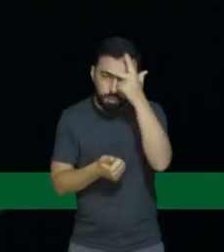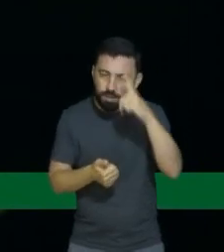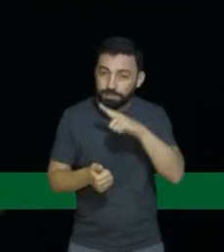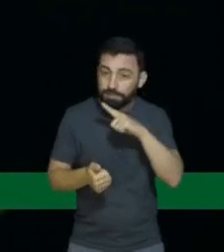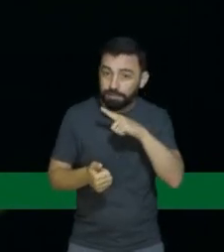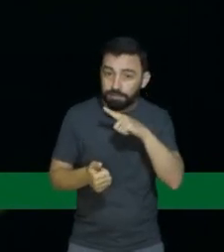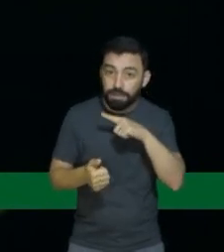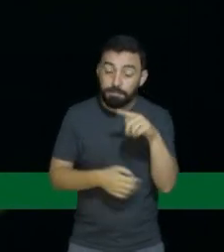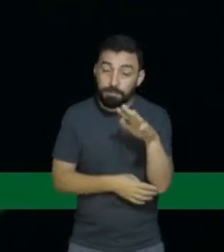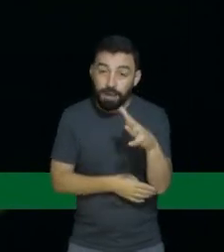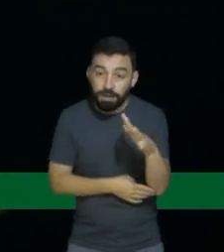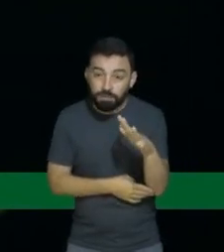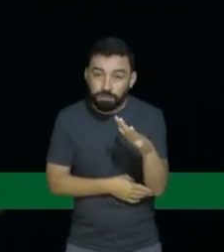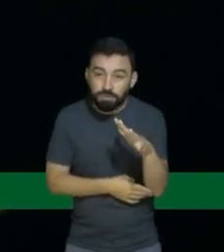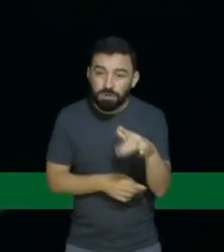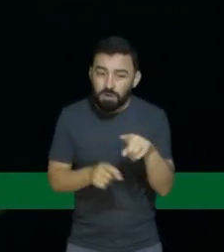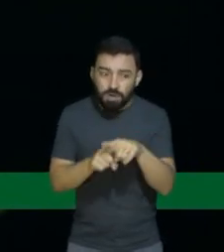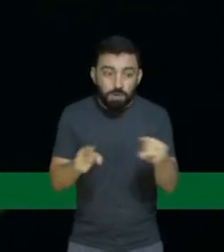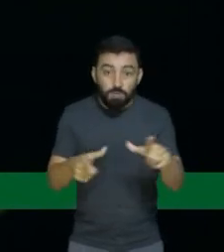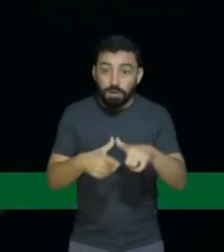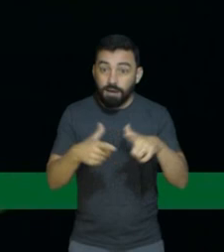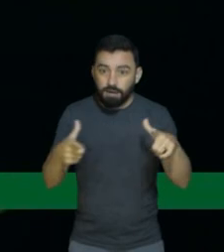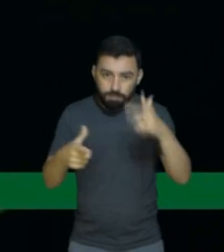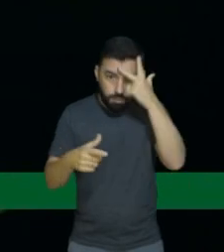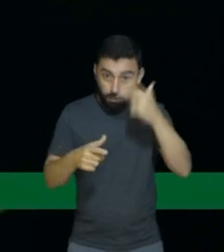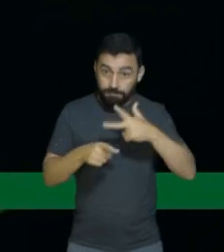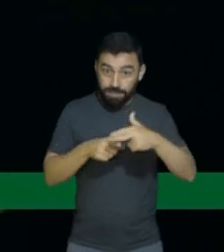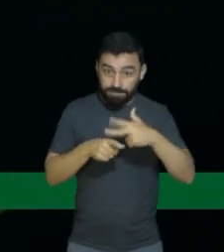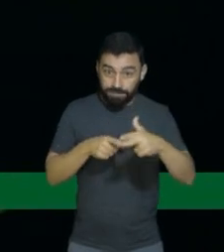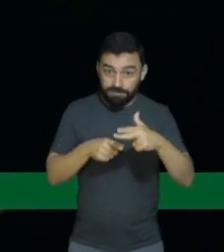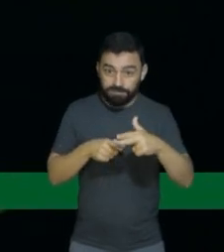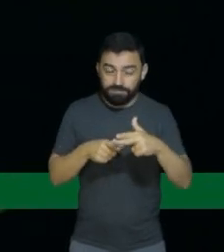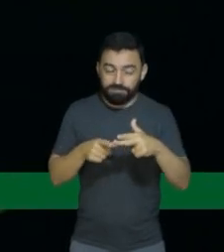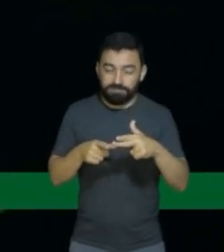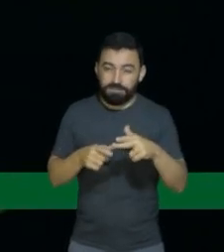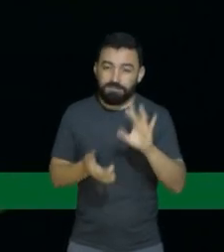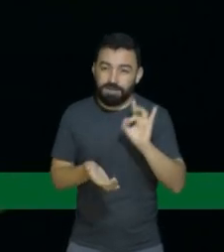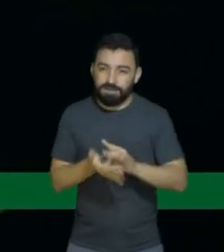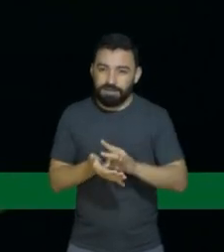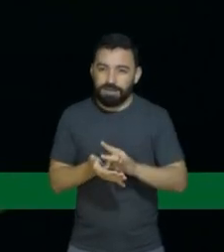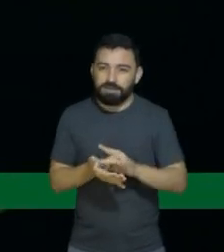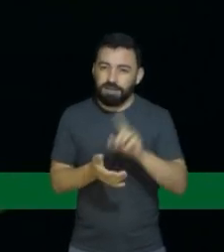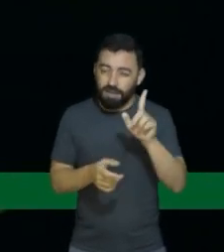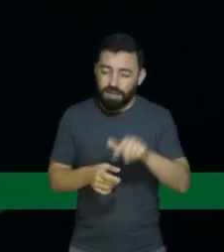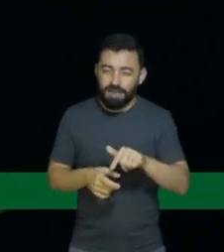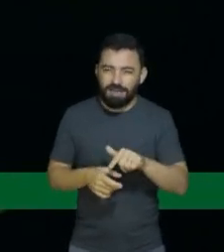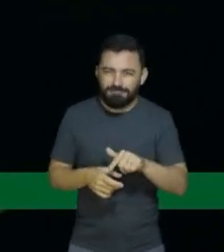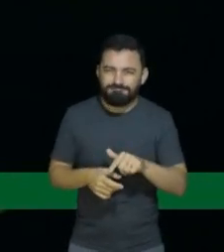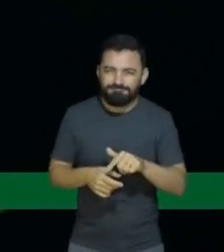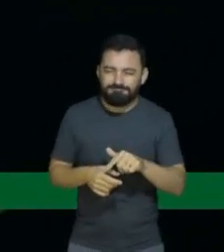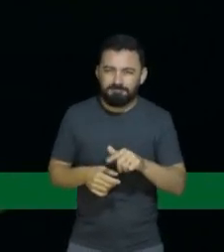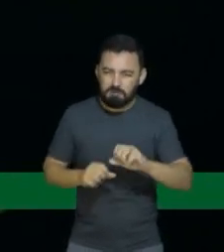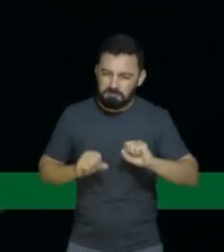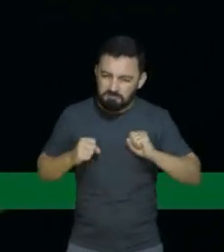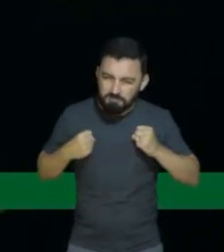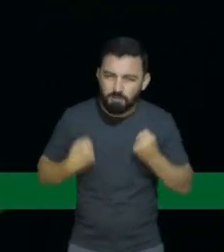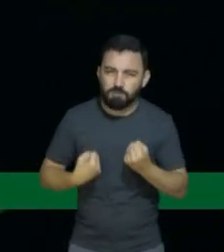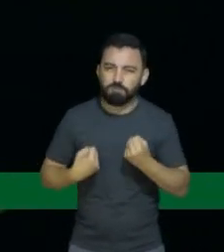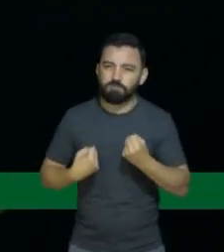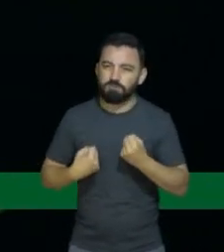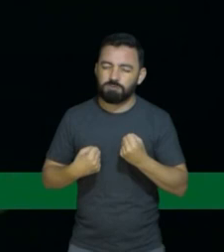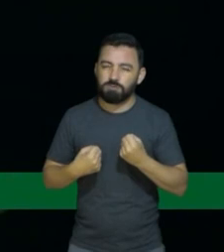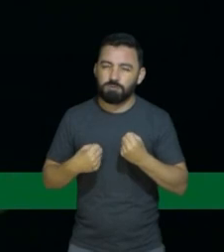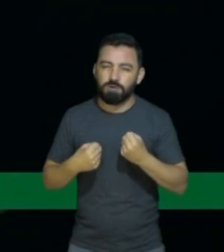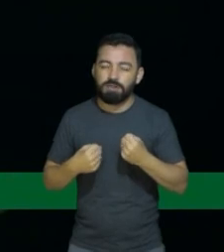Parkinson onde os grandes vencedores realmente foram a superação amizade e